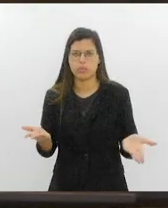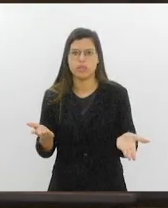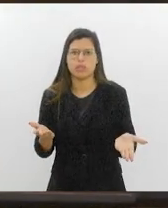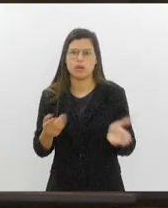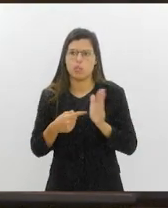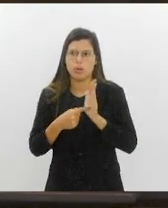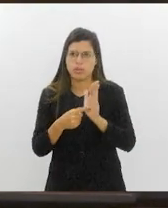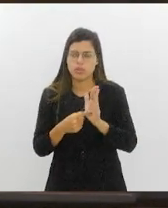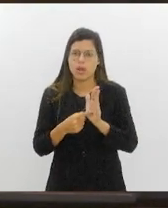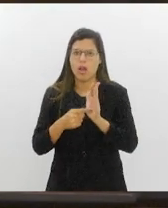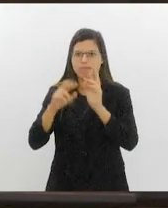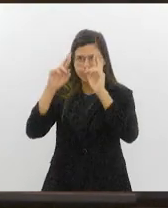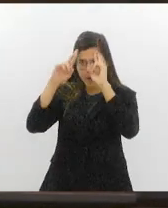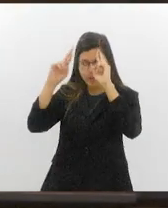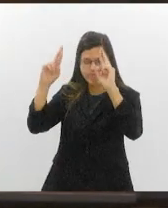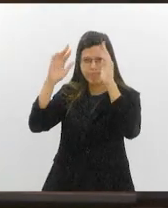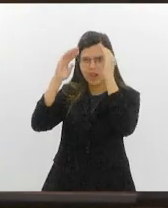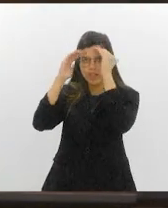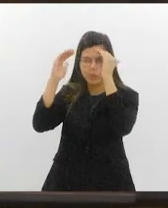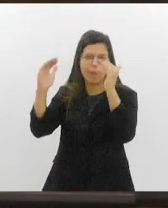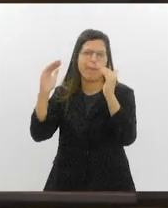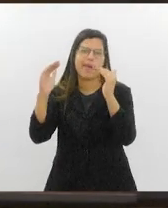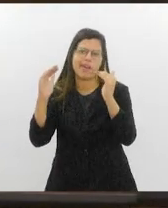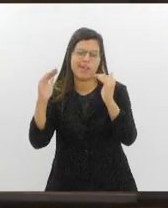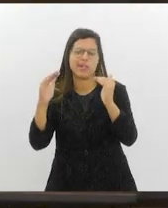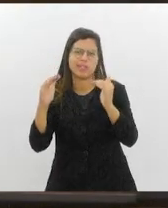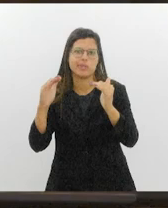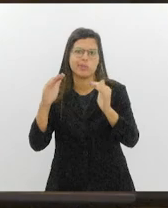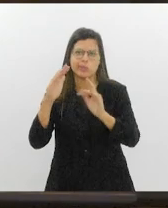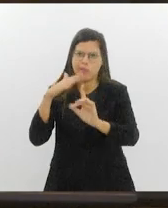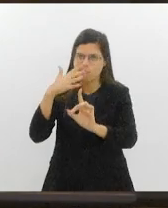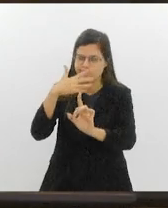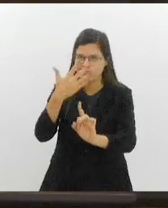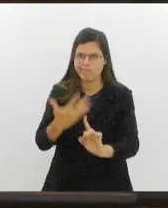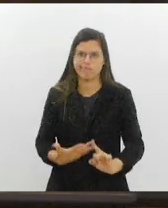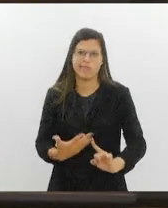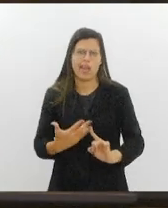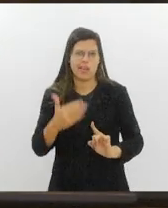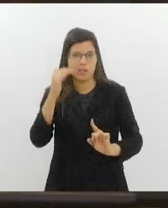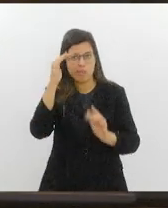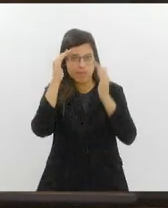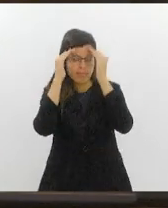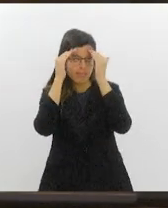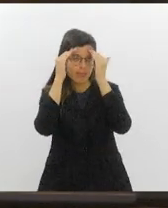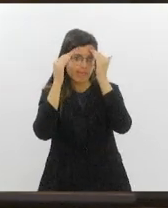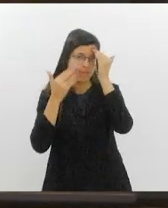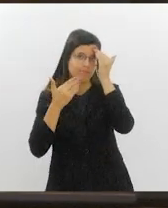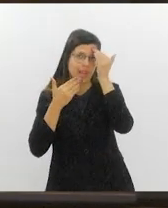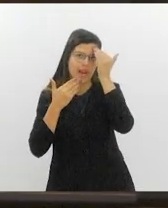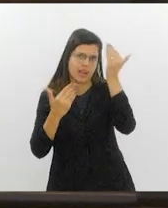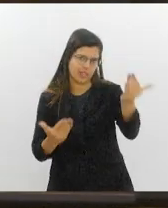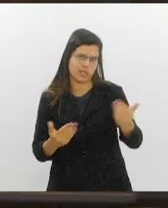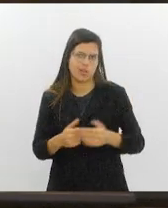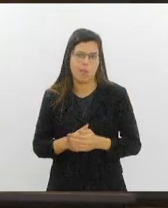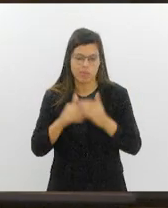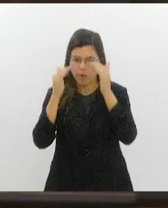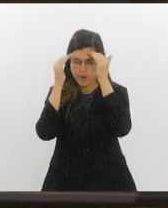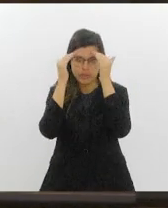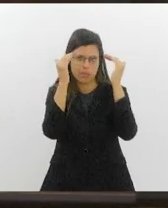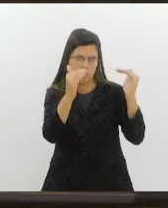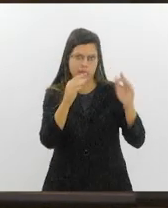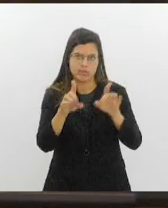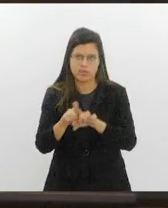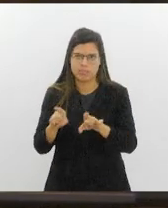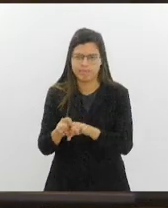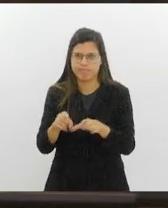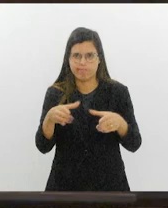minha admiração, meu orgulho e minha gratidão por essa companhia de dança. E